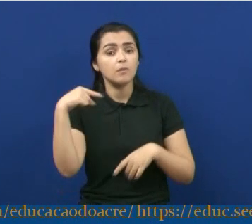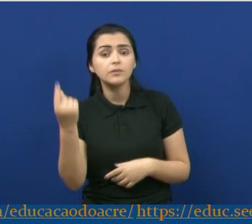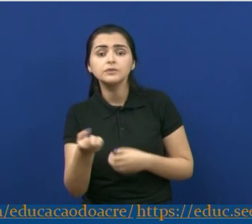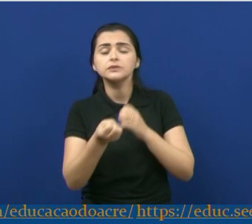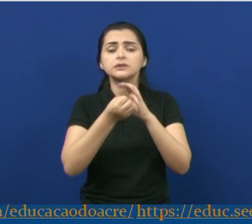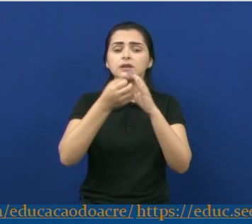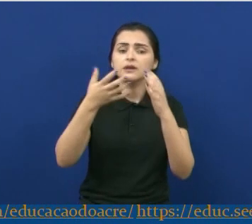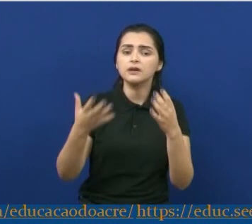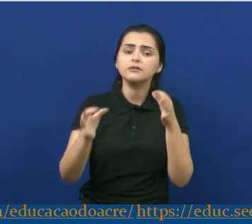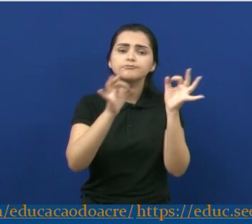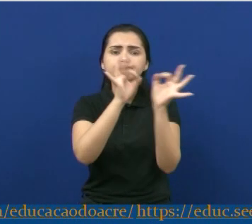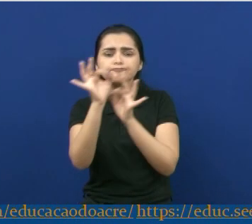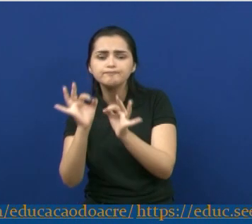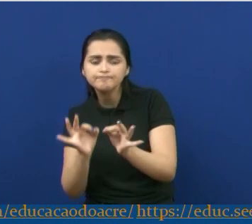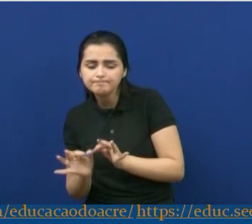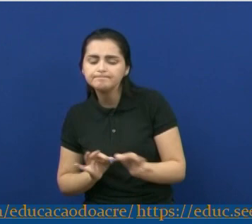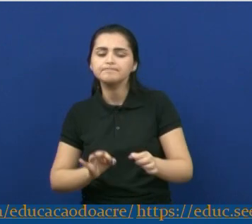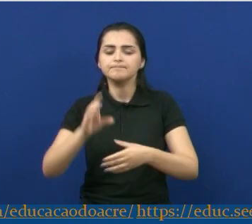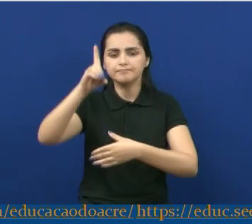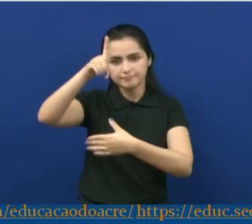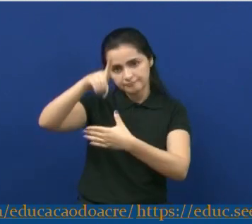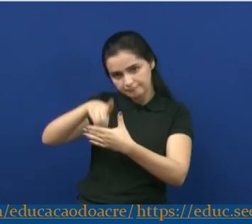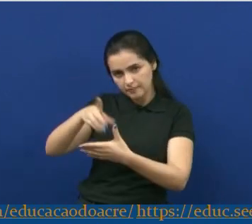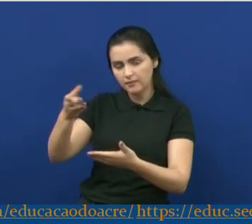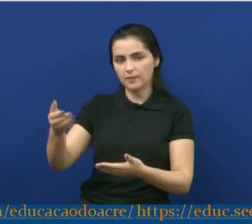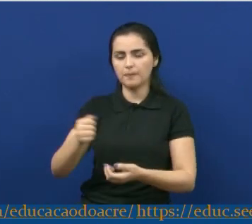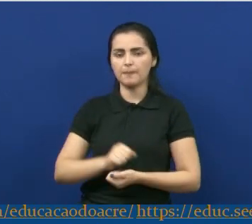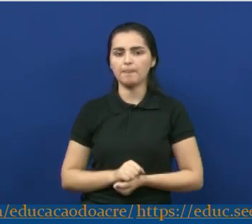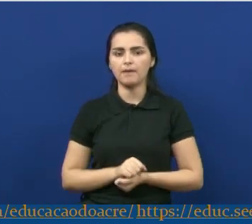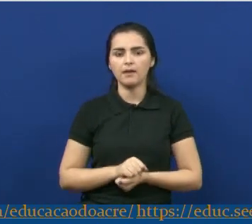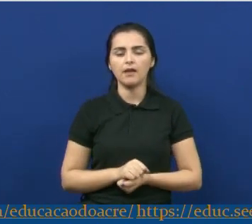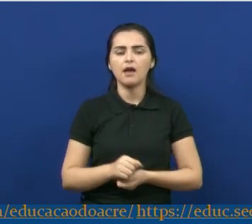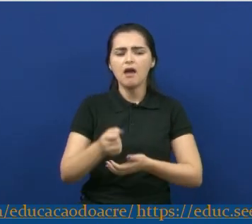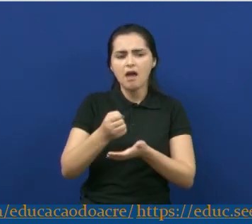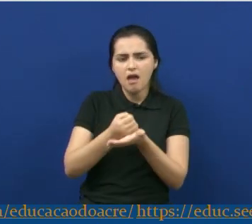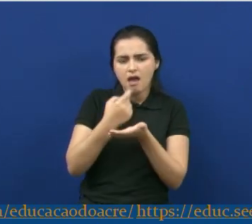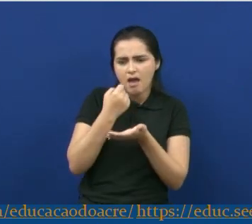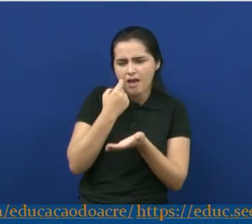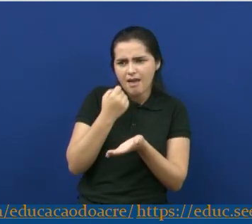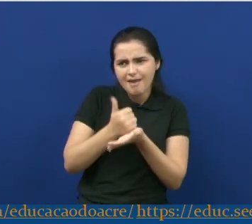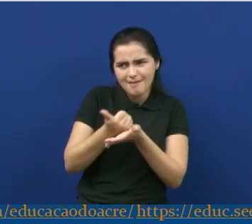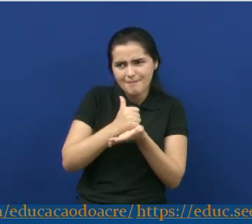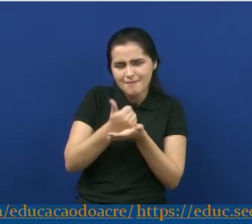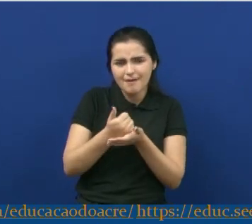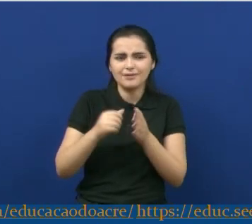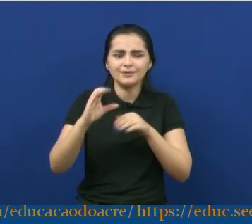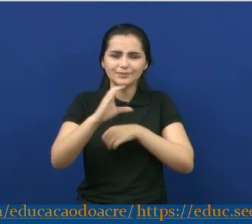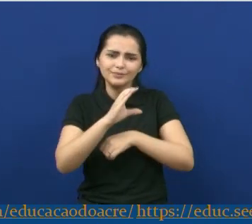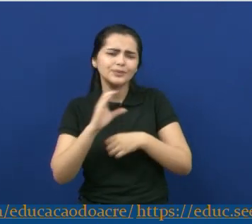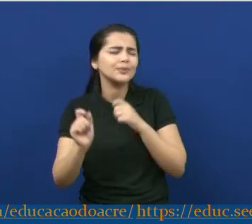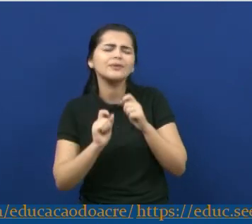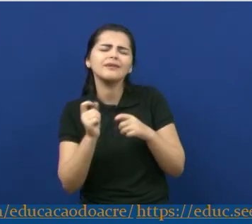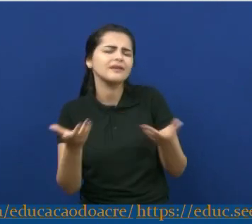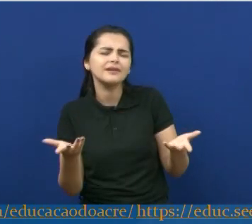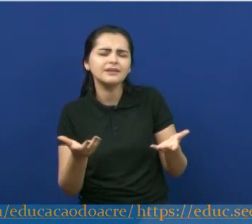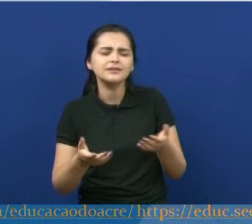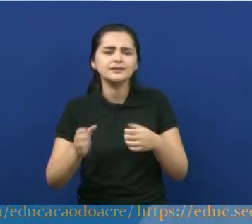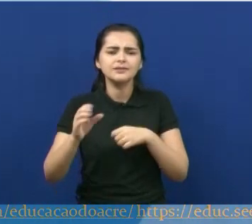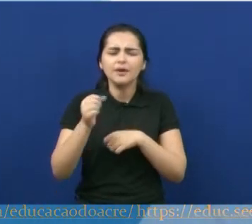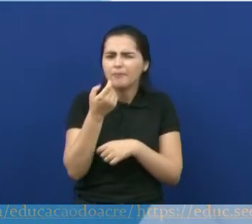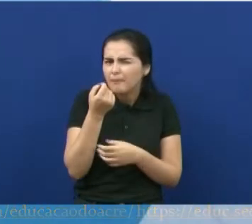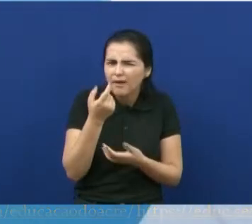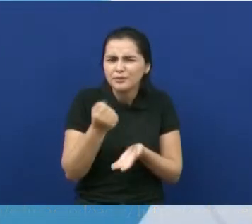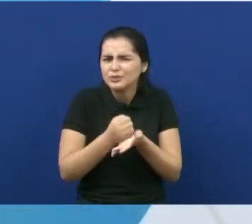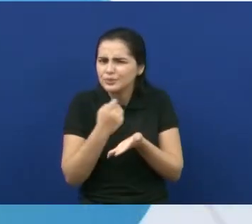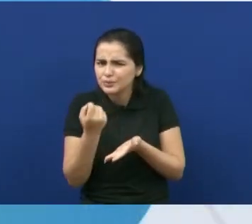característica dessa ordem democrática, que são os chamados remédios constitucionais. O que são esses remédios